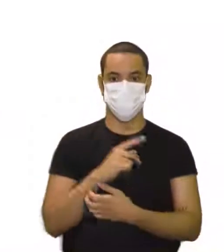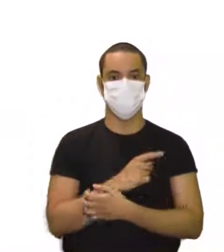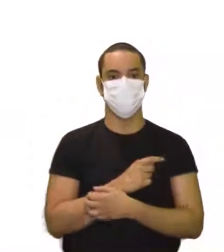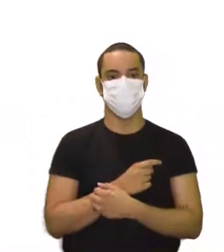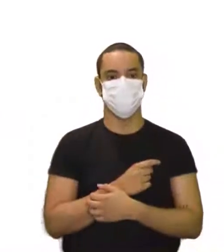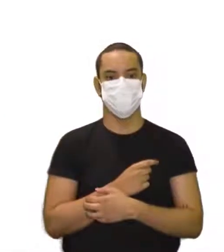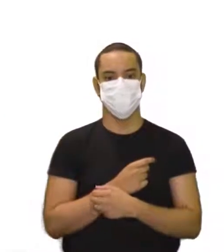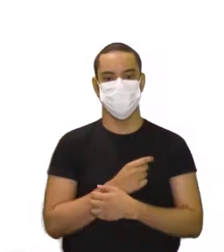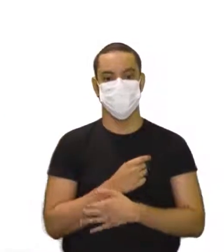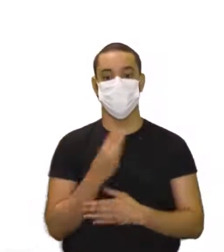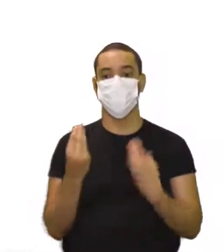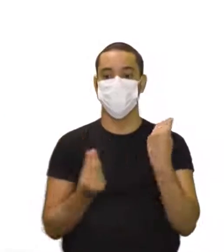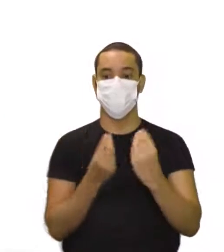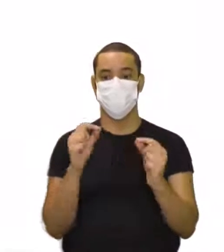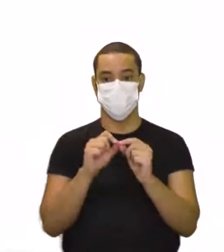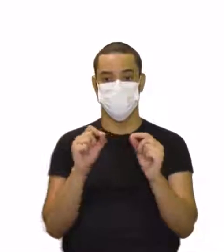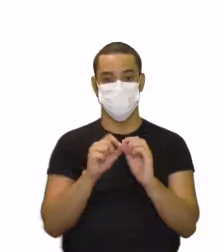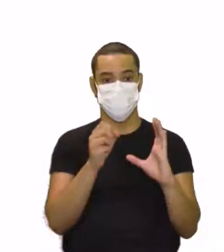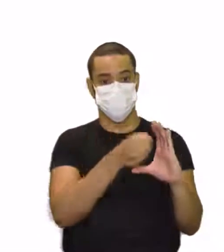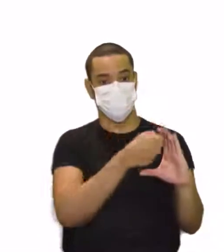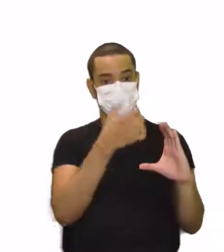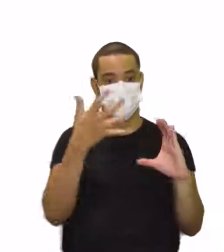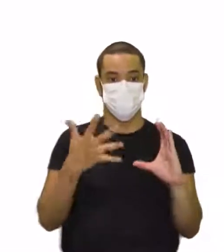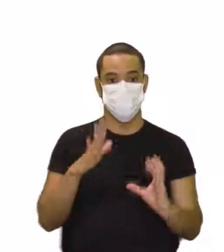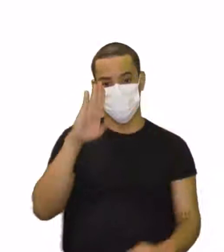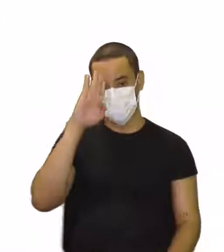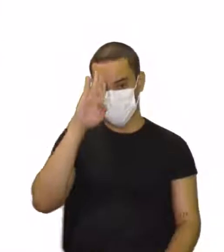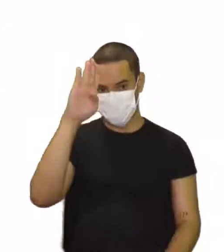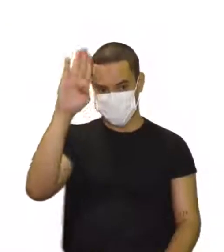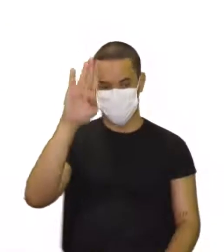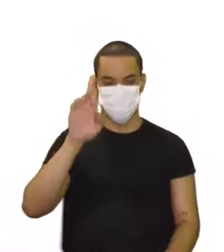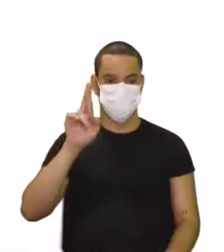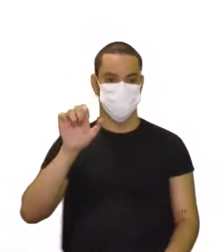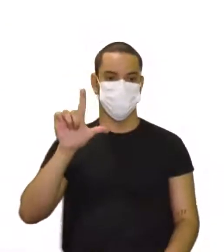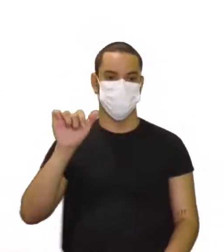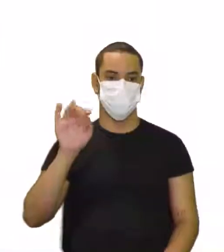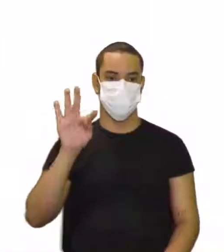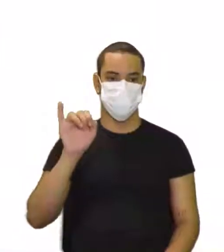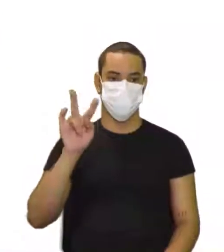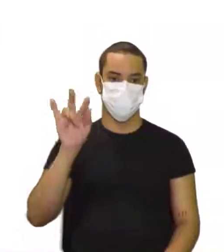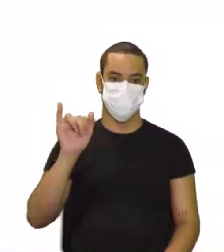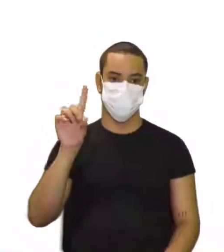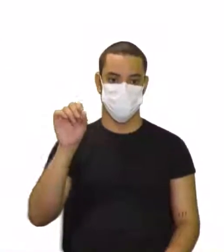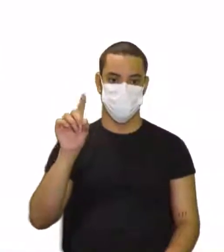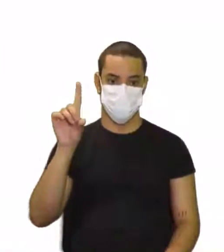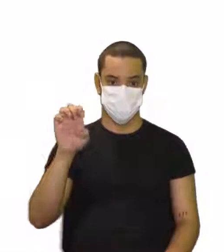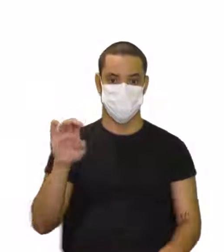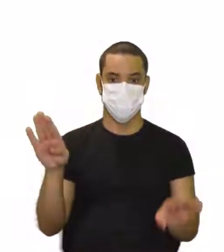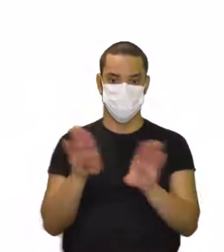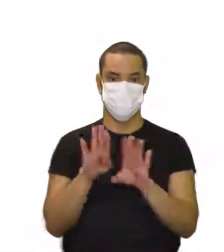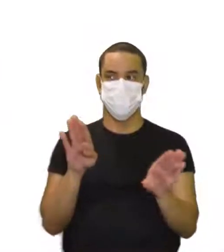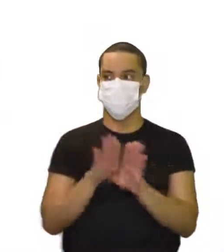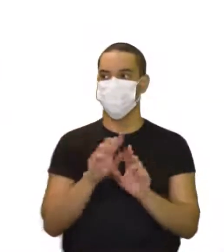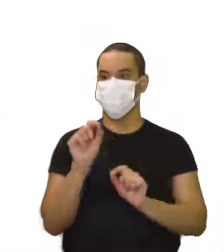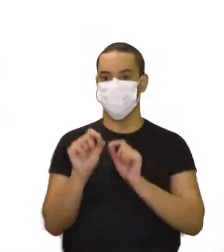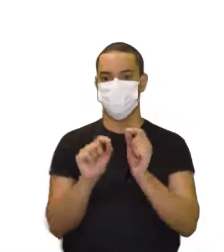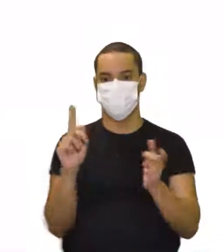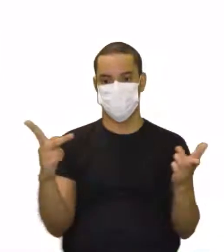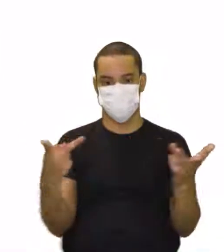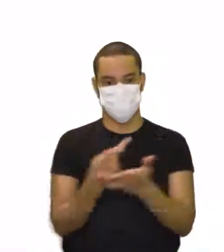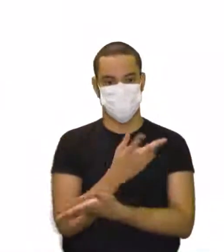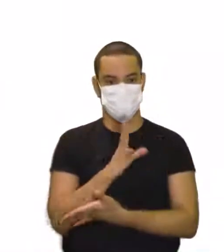os aspectos fundamentais da relatividade restrita, mas também trata dos efeitos